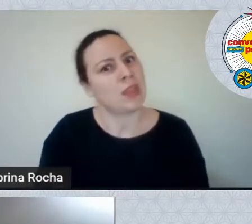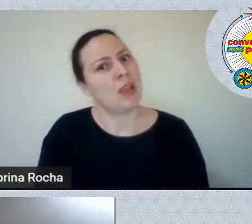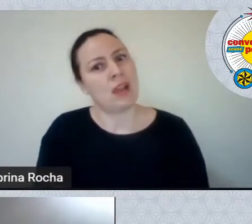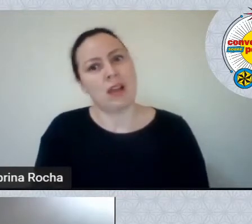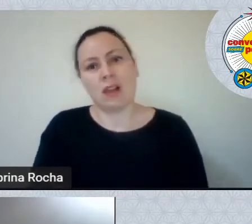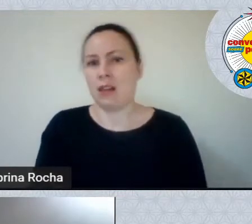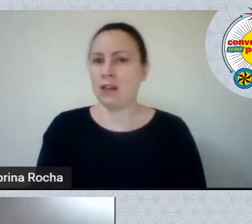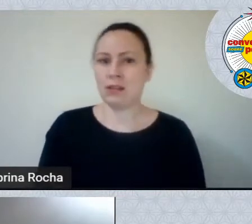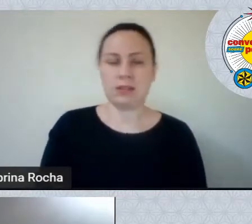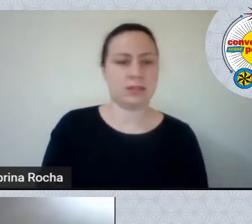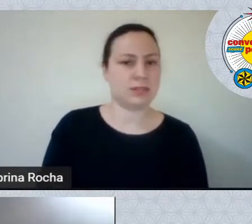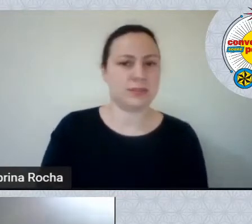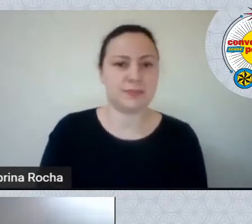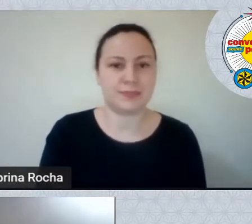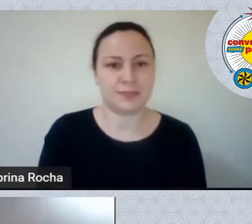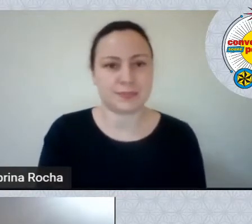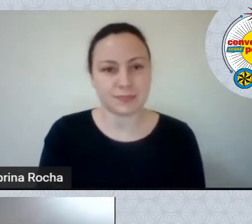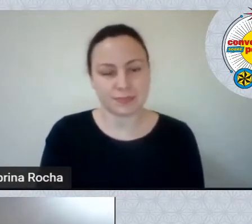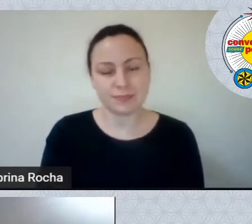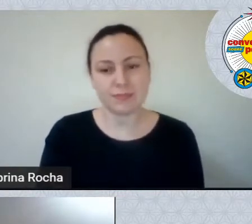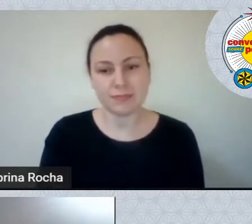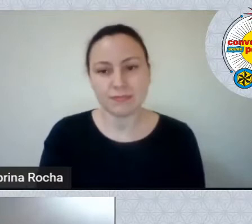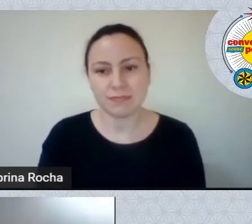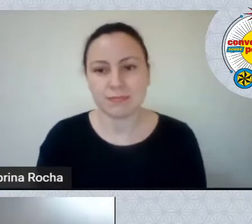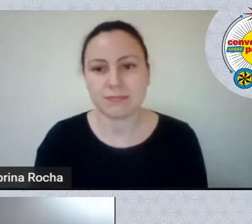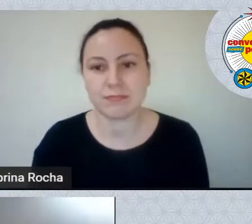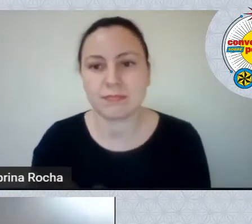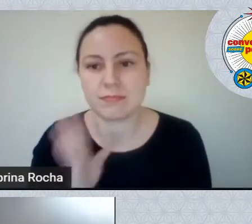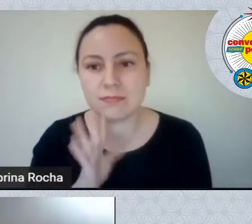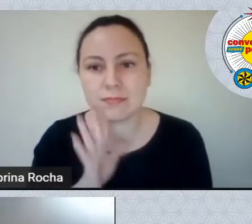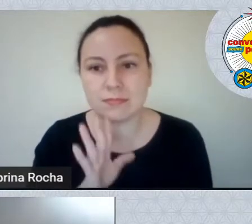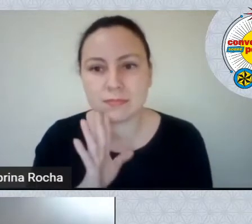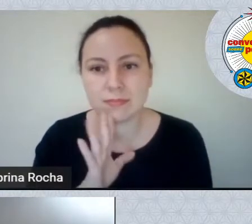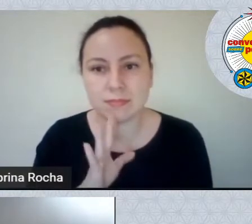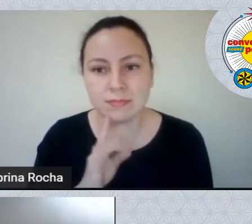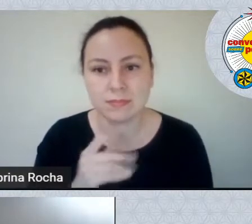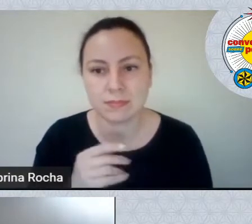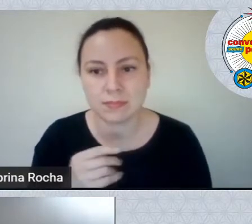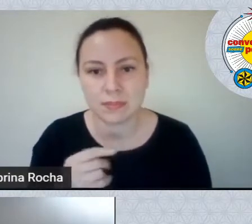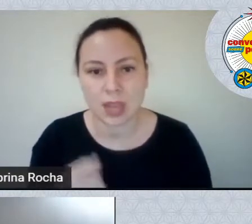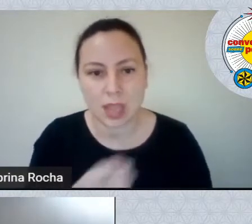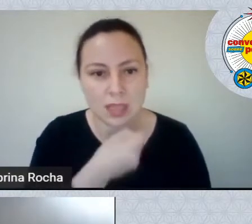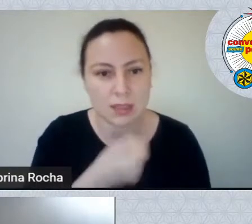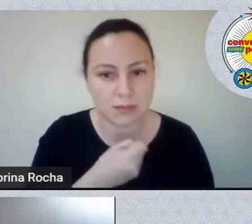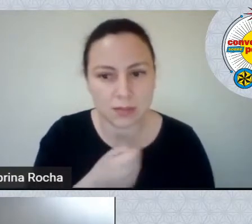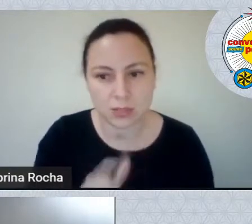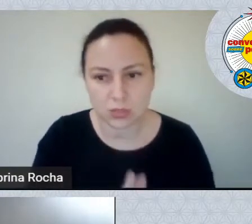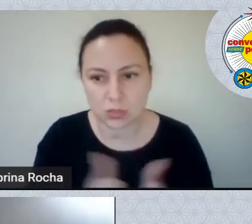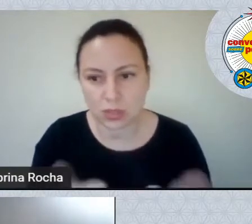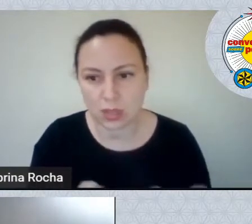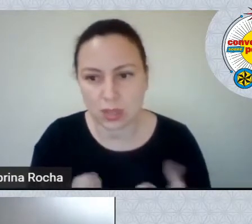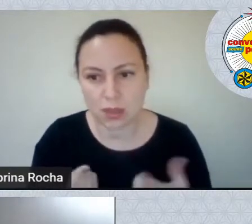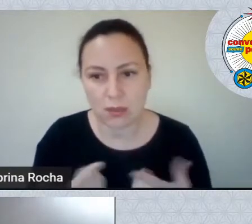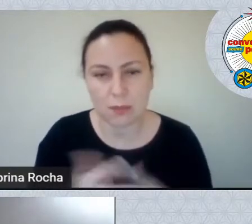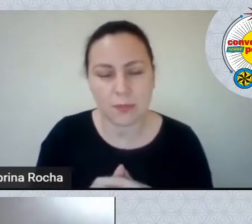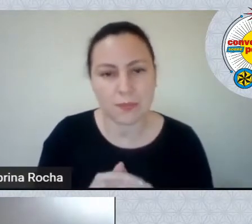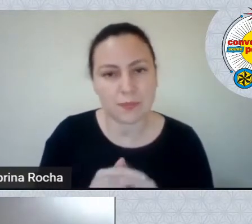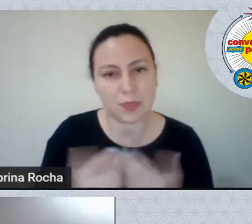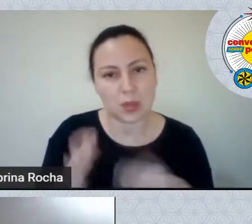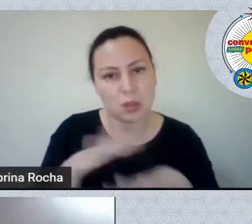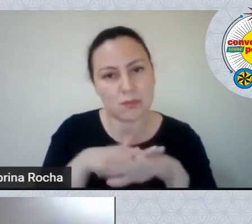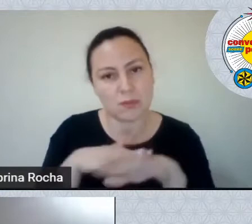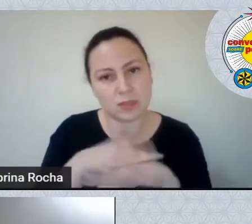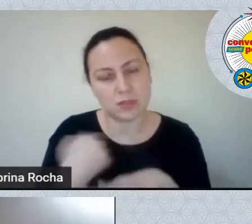Interessante, porque hoje eu estava lendo uma entrevista que você deu para um jornal sobre essa conversa de hoje, nossa aqui, do